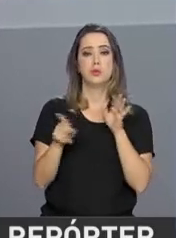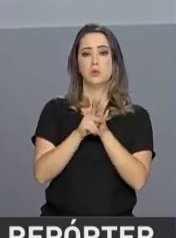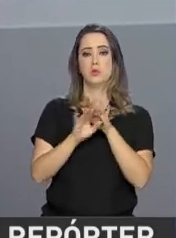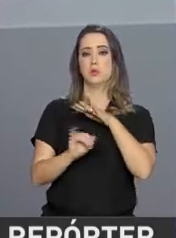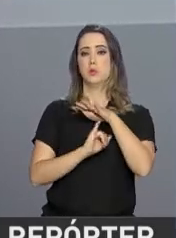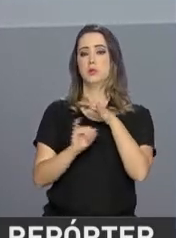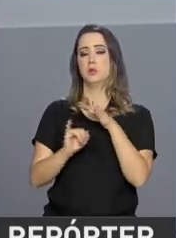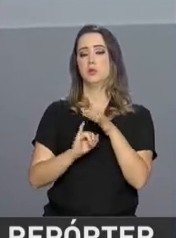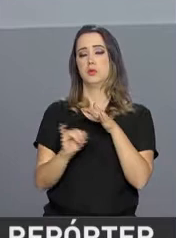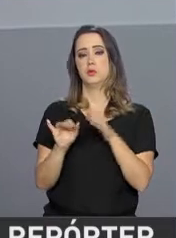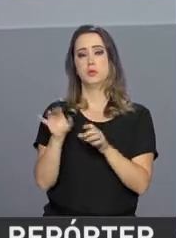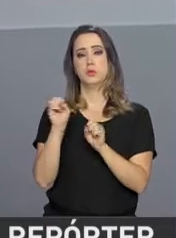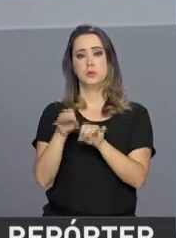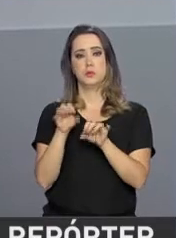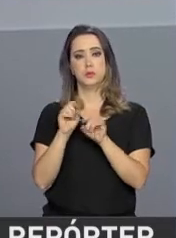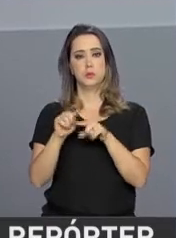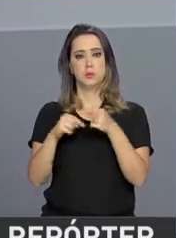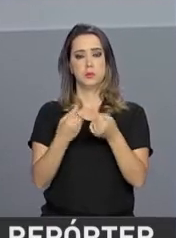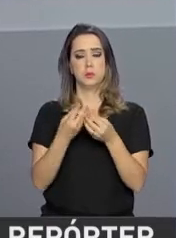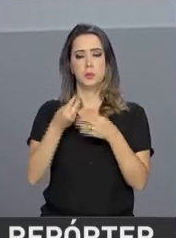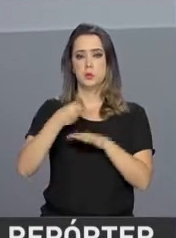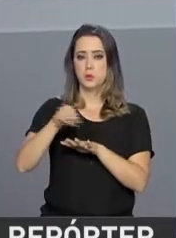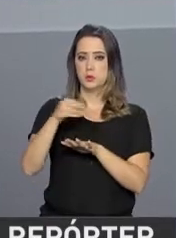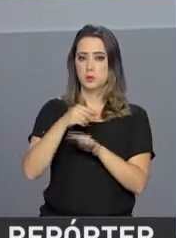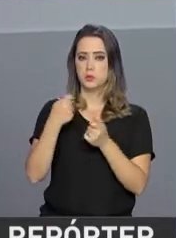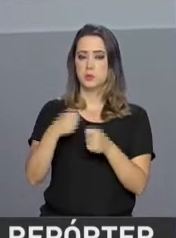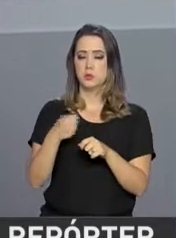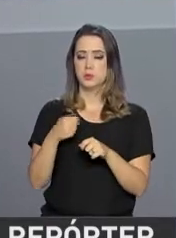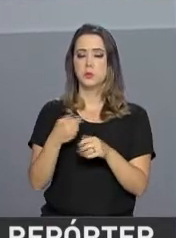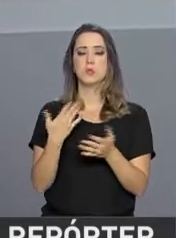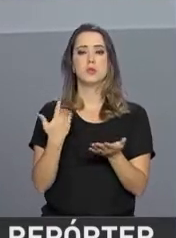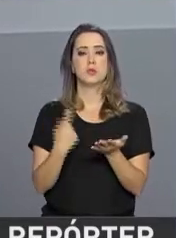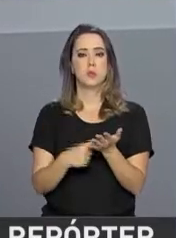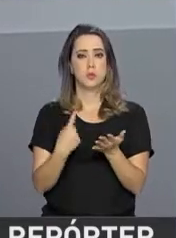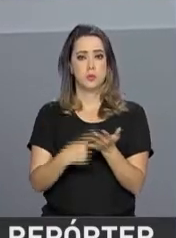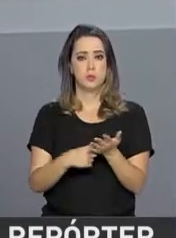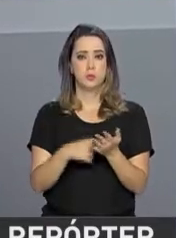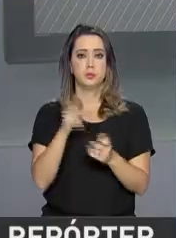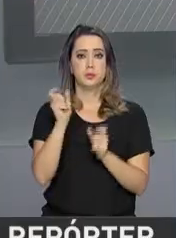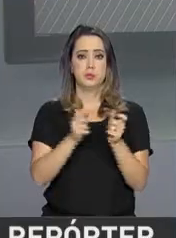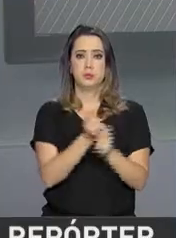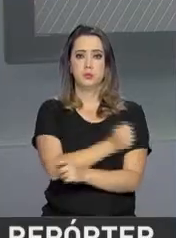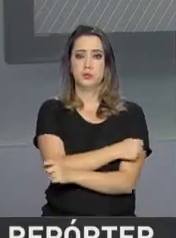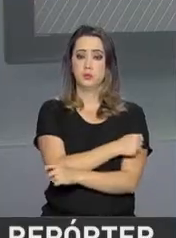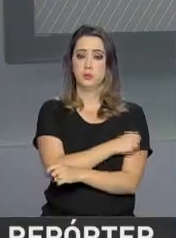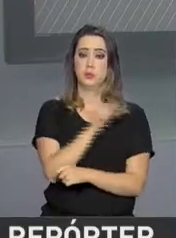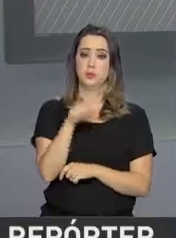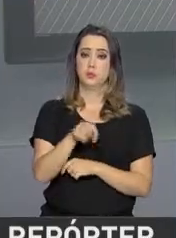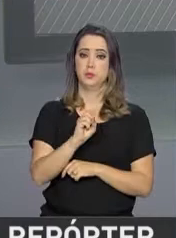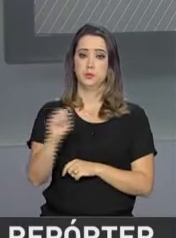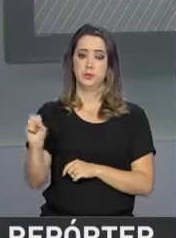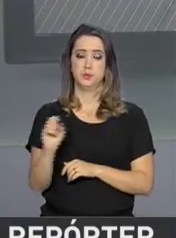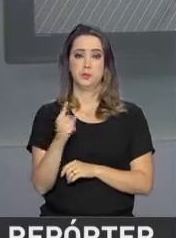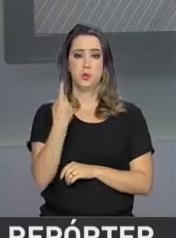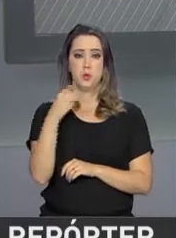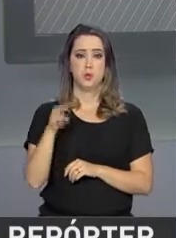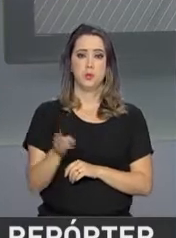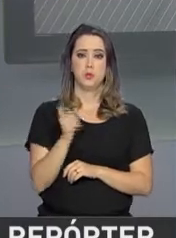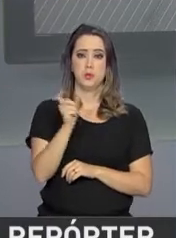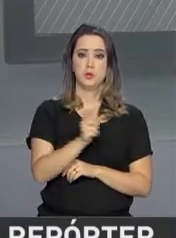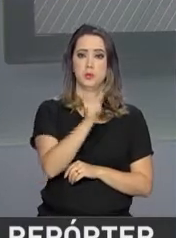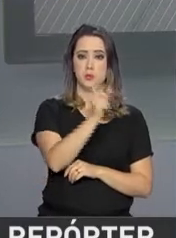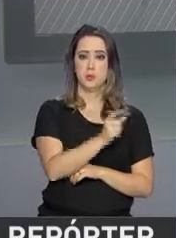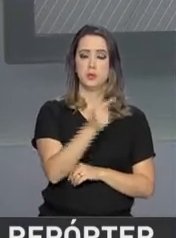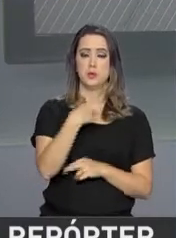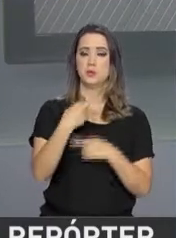de ensino e depois as informações devem ser validados pelos estudantes neste semestre cerca de 1 milhão de contratos